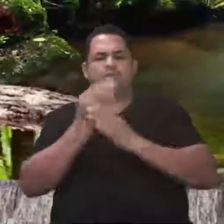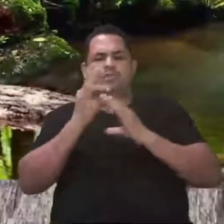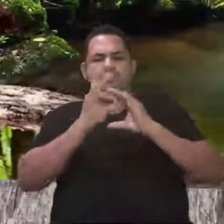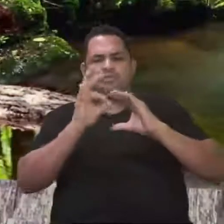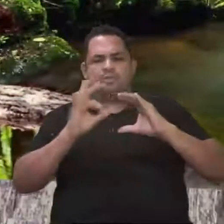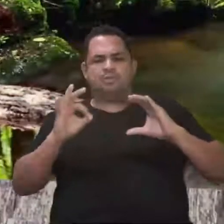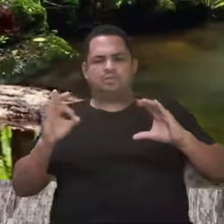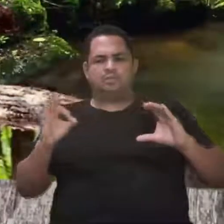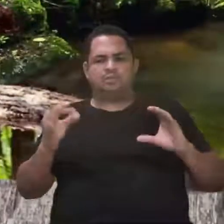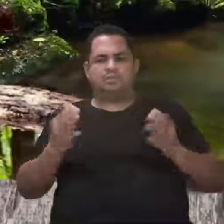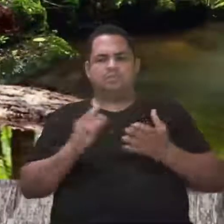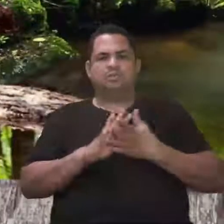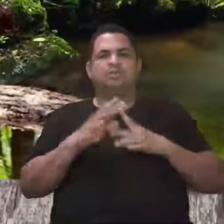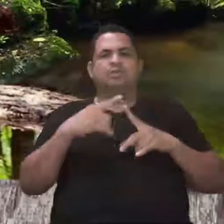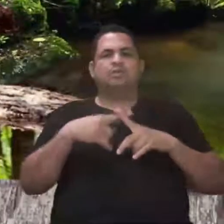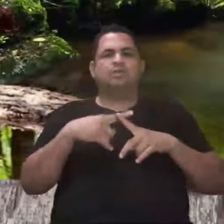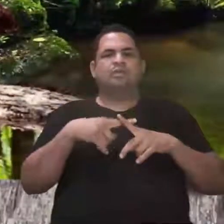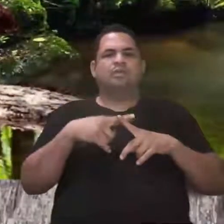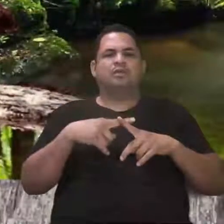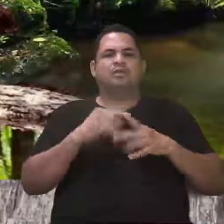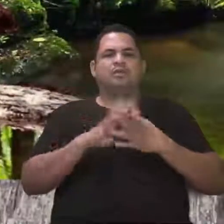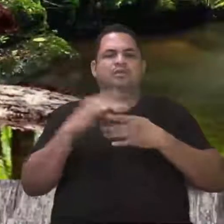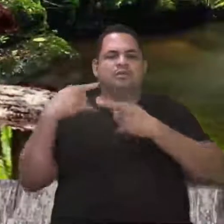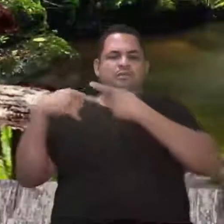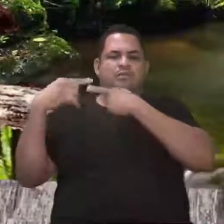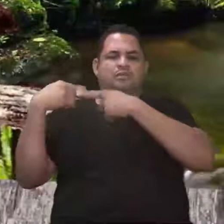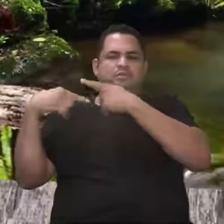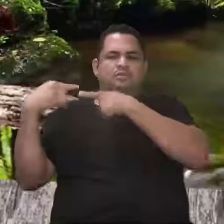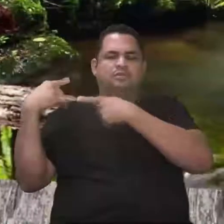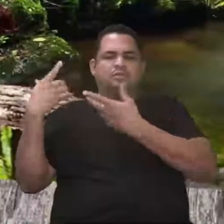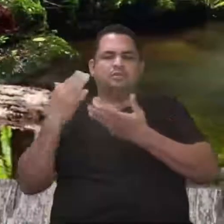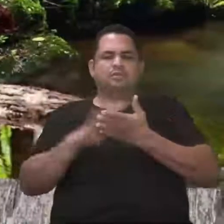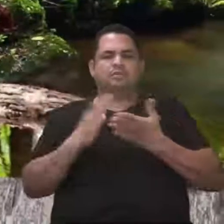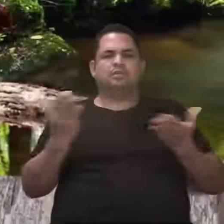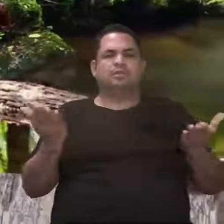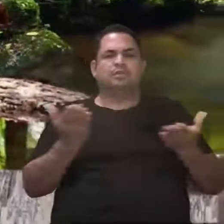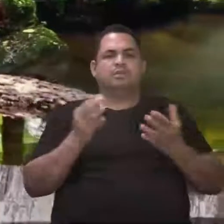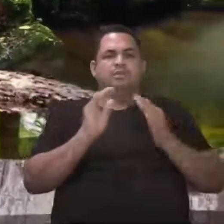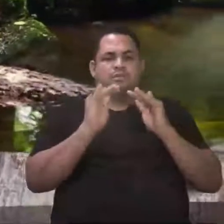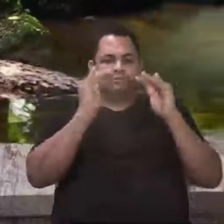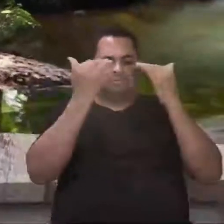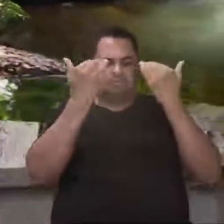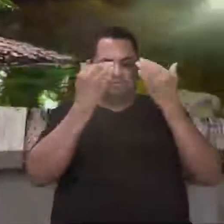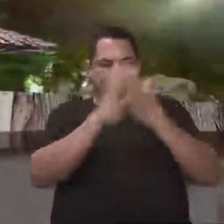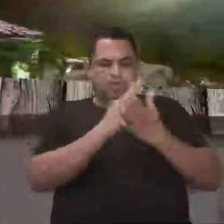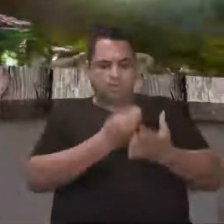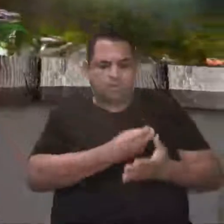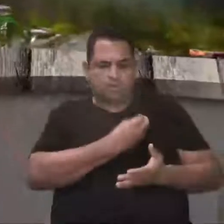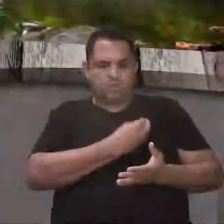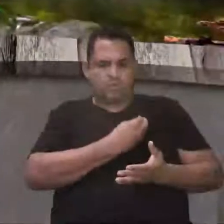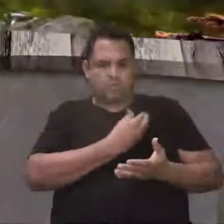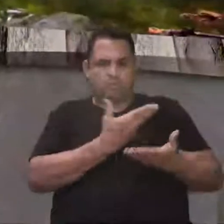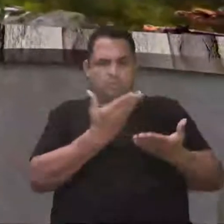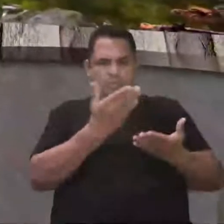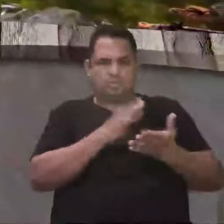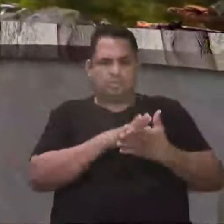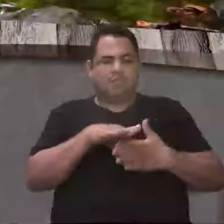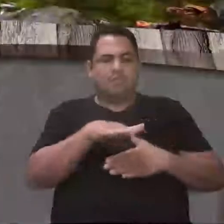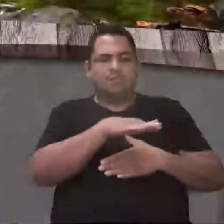embriológica, por causa da ancestralidade comum. Agora, nós estamos olhando um organismo, um ser,